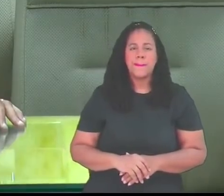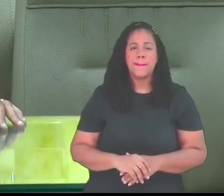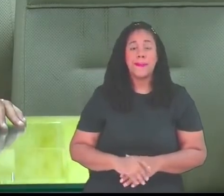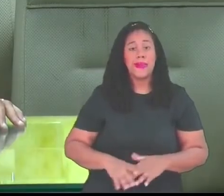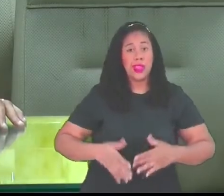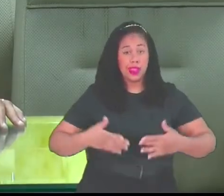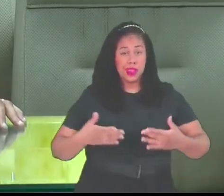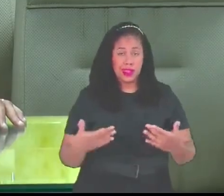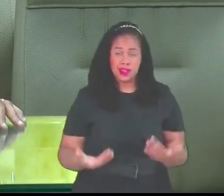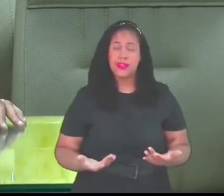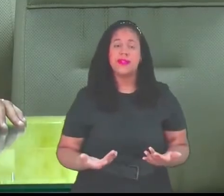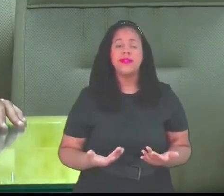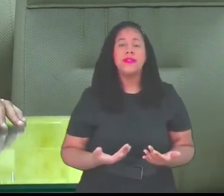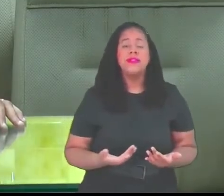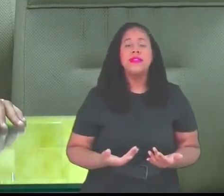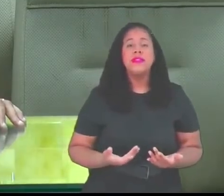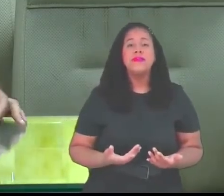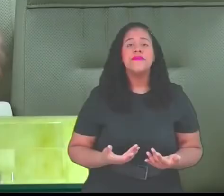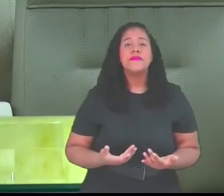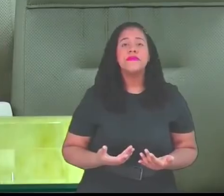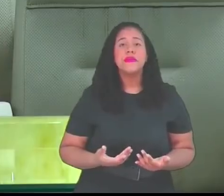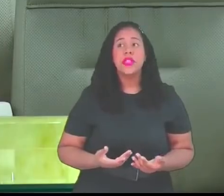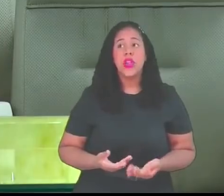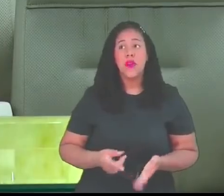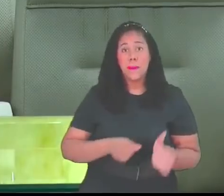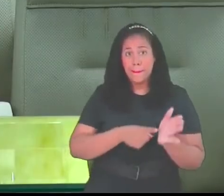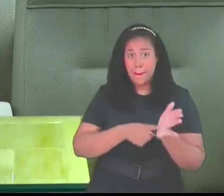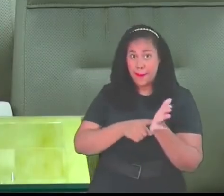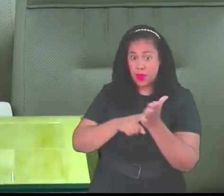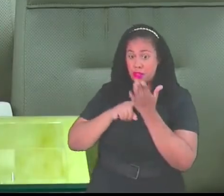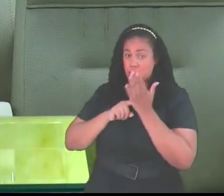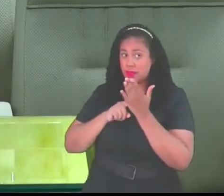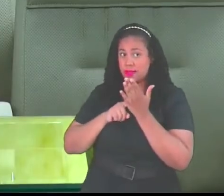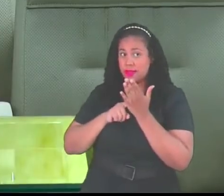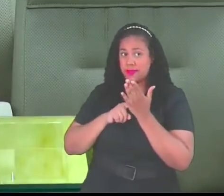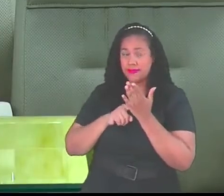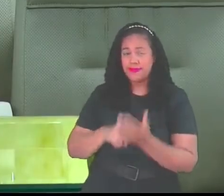aí ele vai nos dar